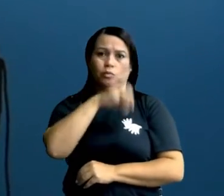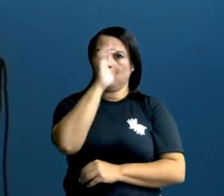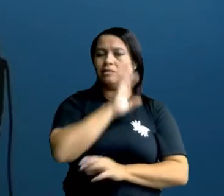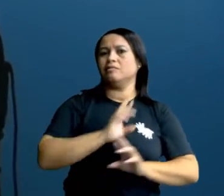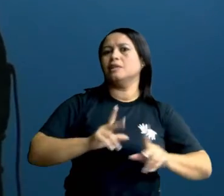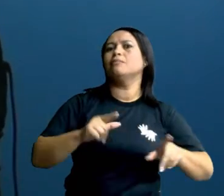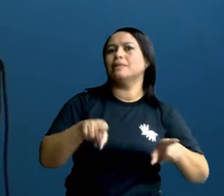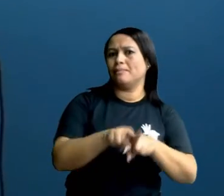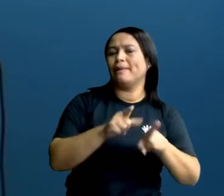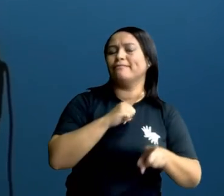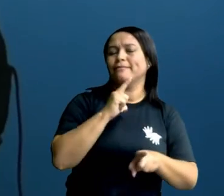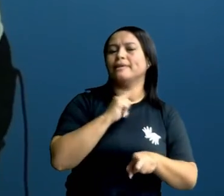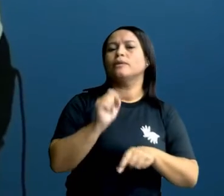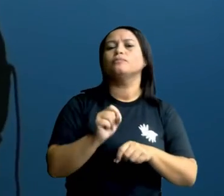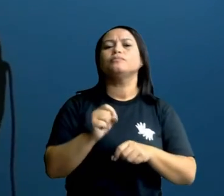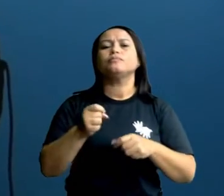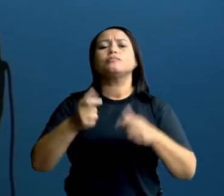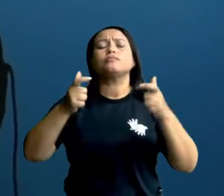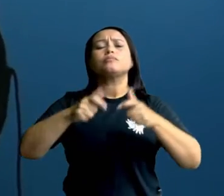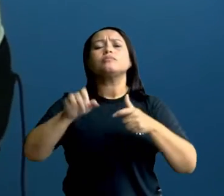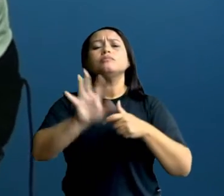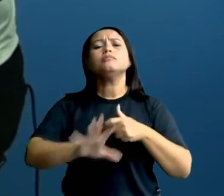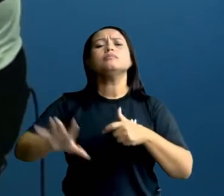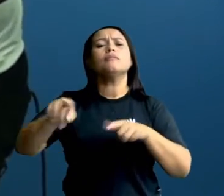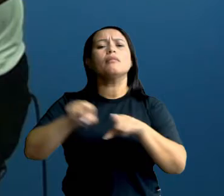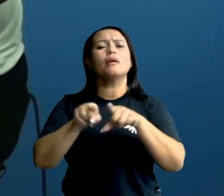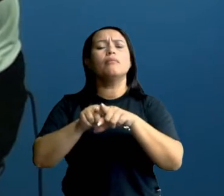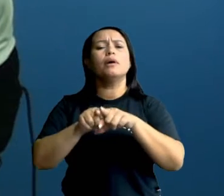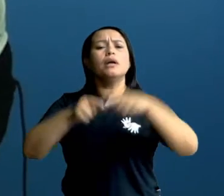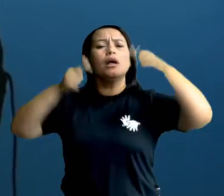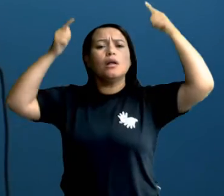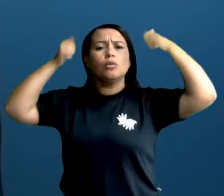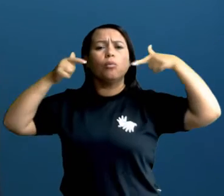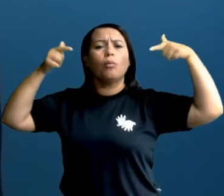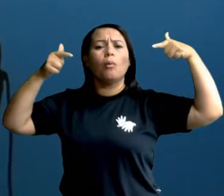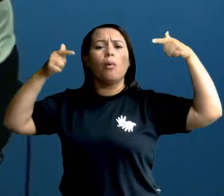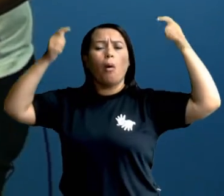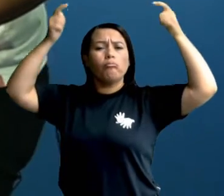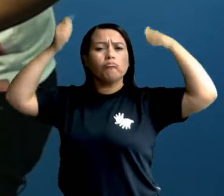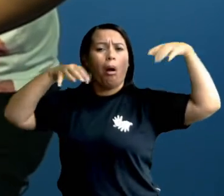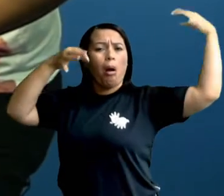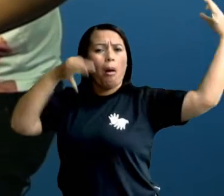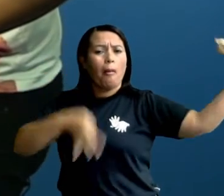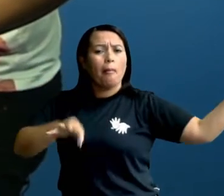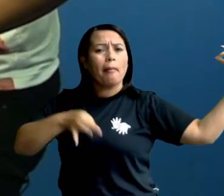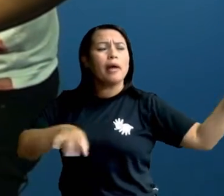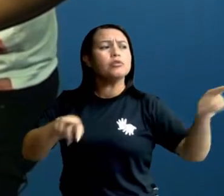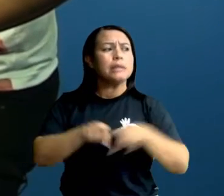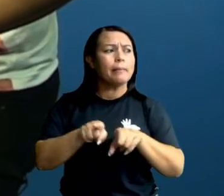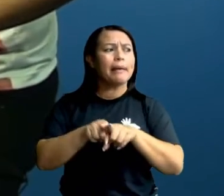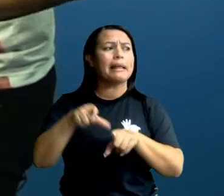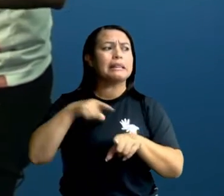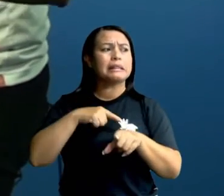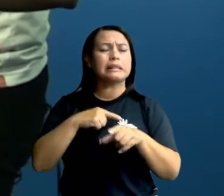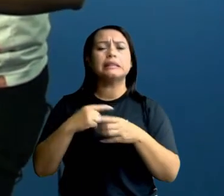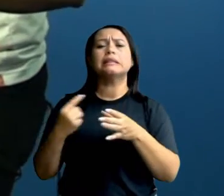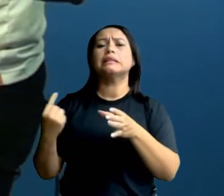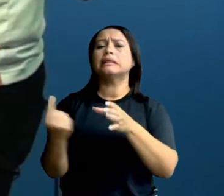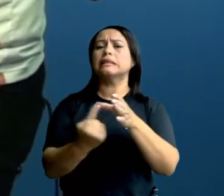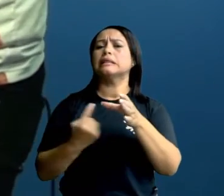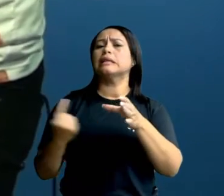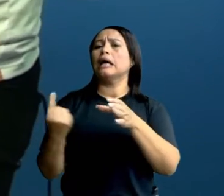no Golfo do México, tá? Essa região aqui, esse golfo, ele vai ser uma rota de furacões. Então, basicamente, os furacões se formam na